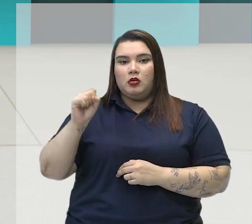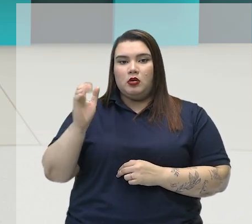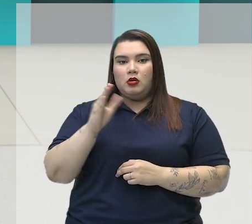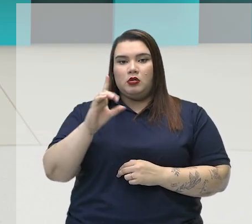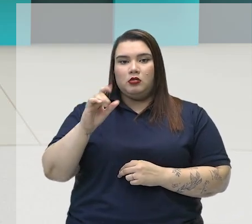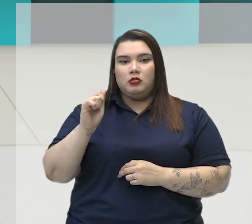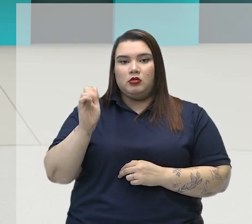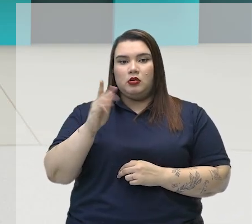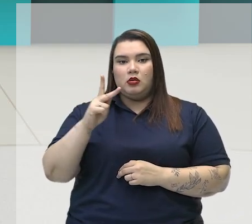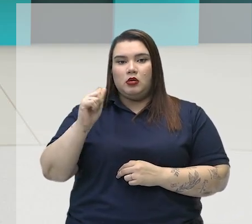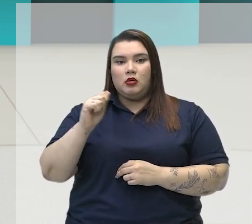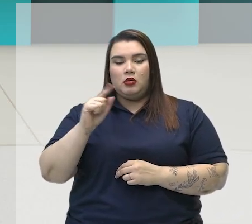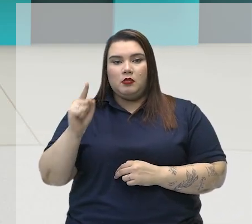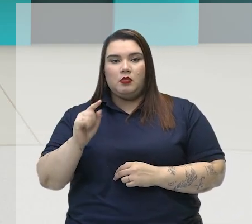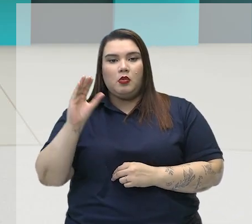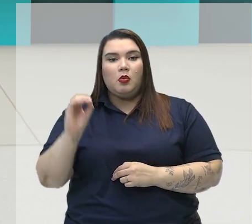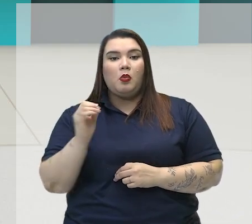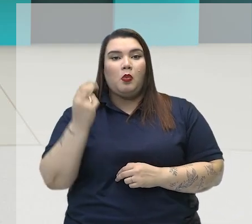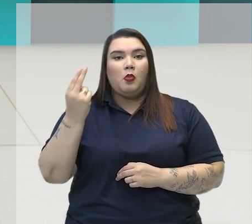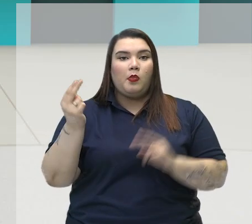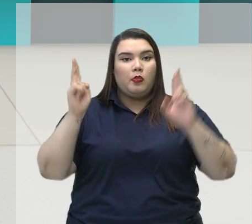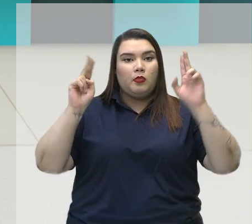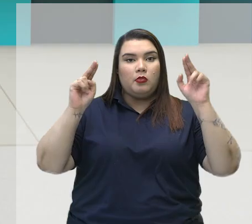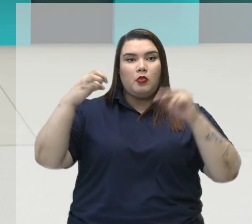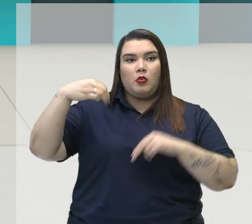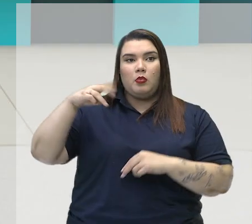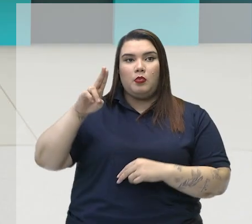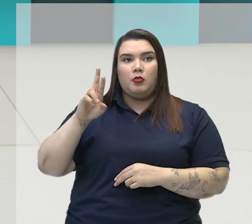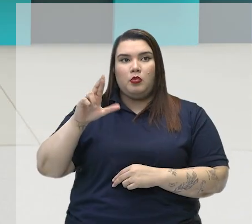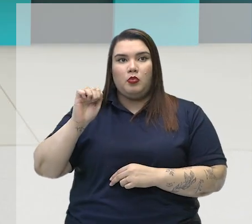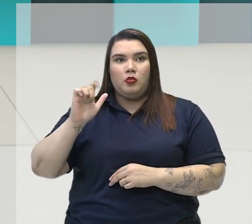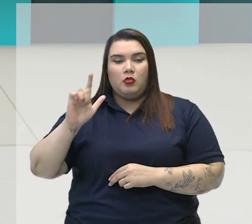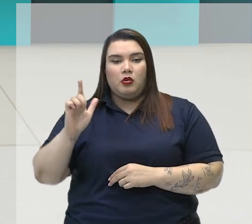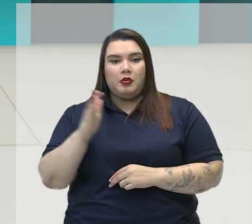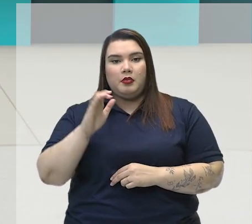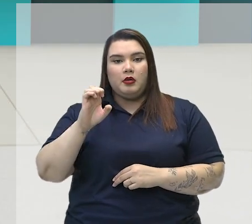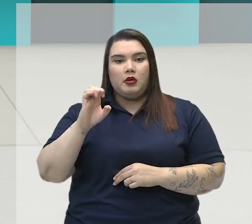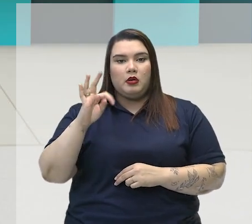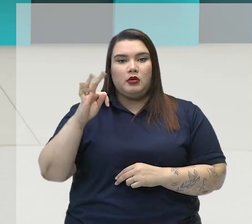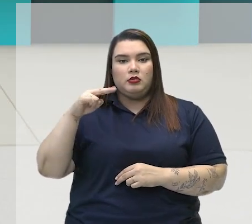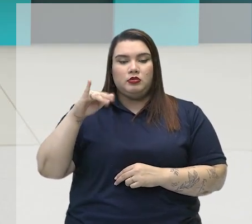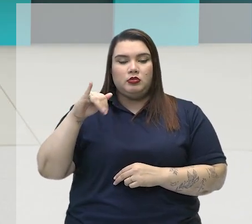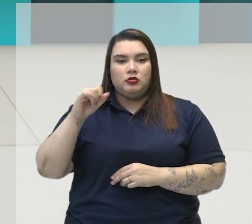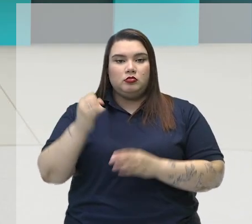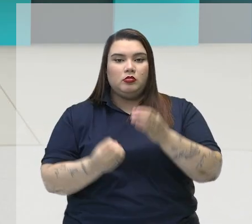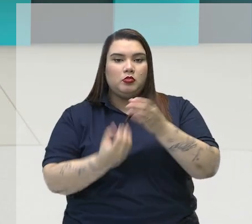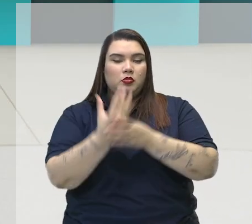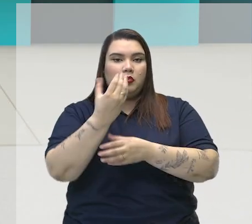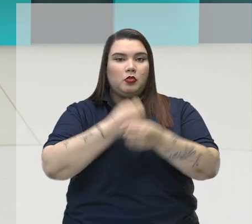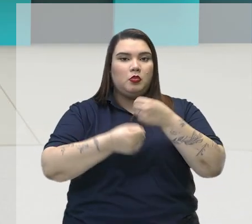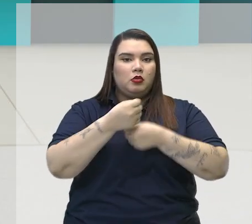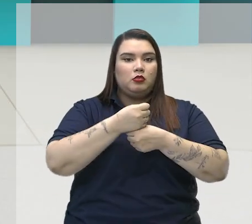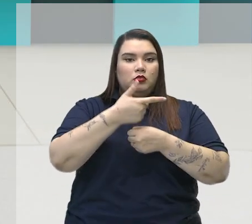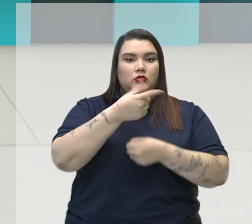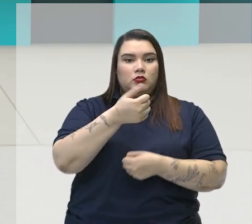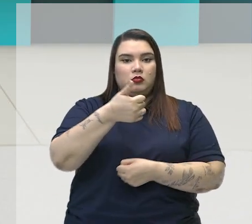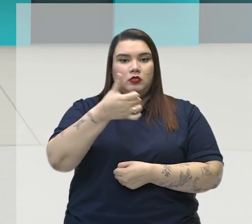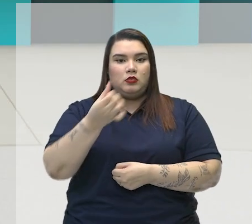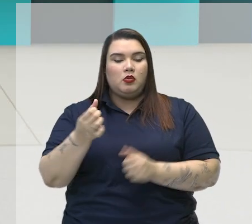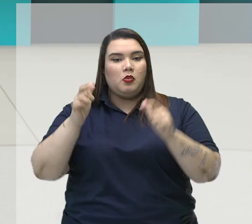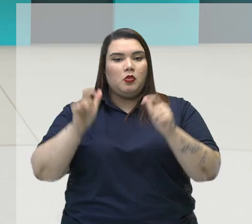Paz ou Mural Etnias. Ele foi produzido no Rio de Janeiro em 2016,